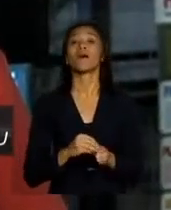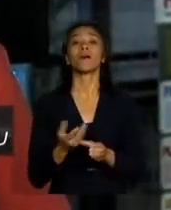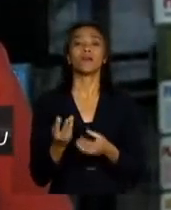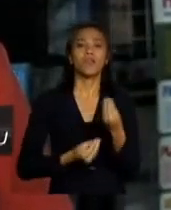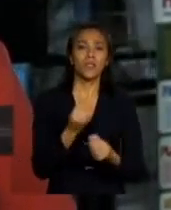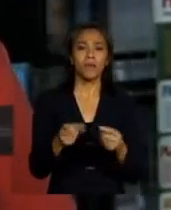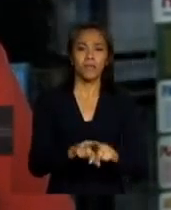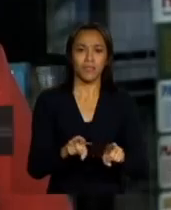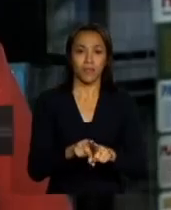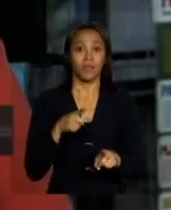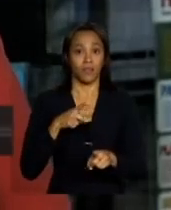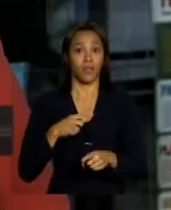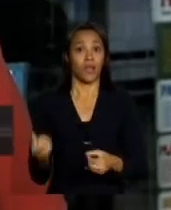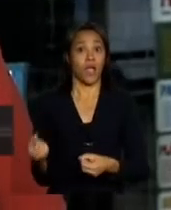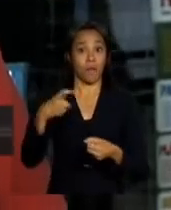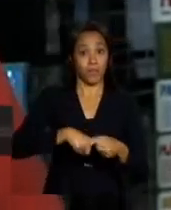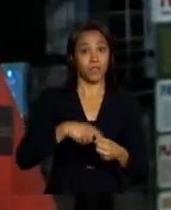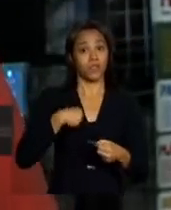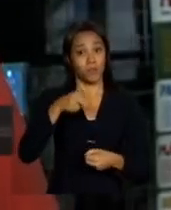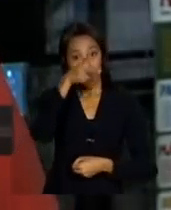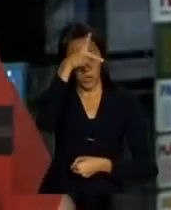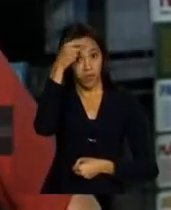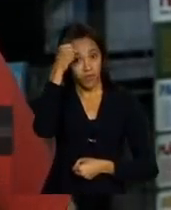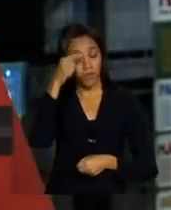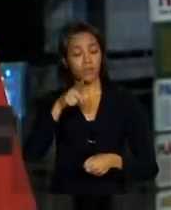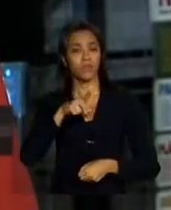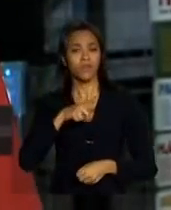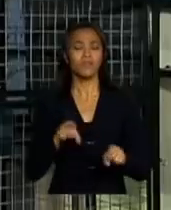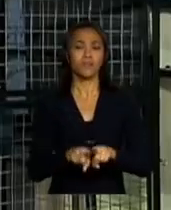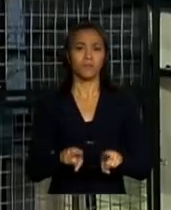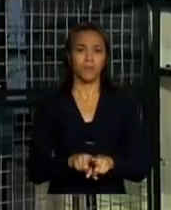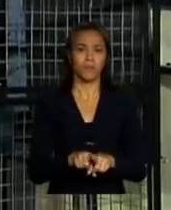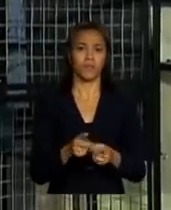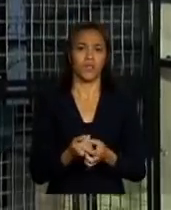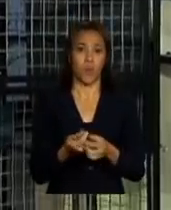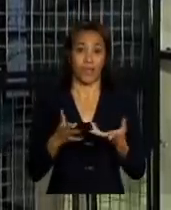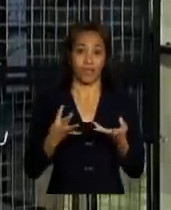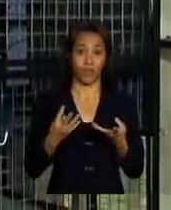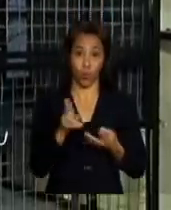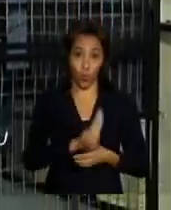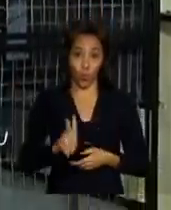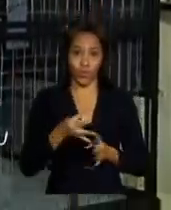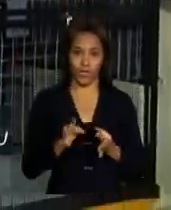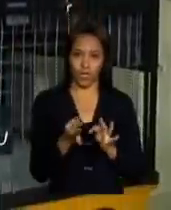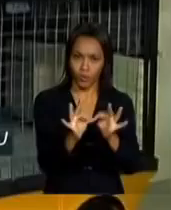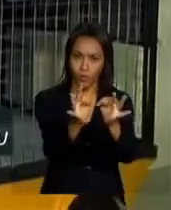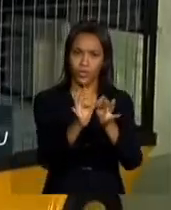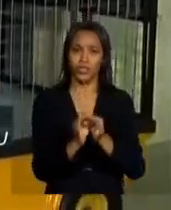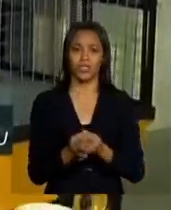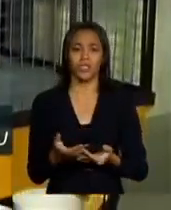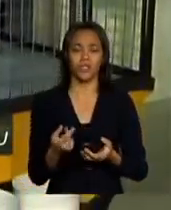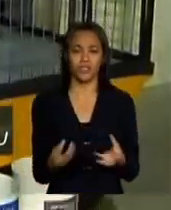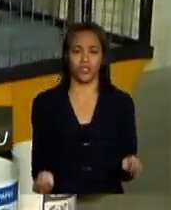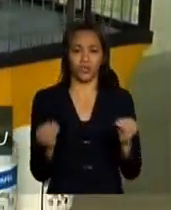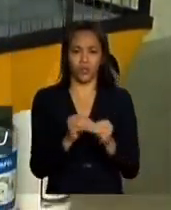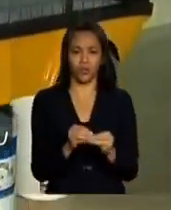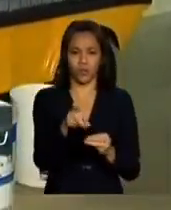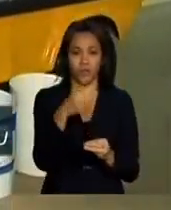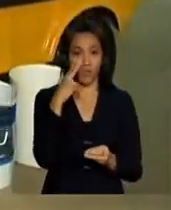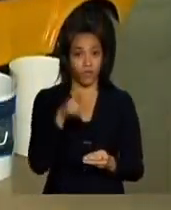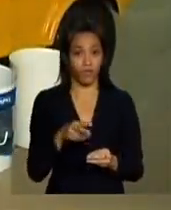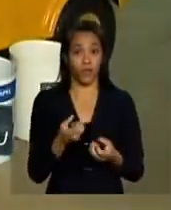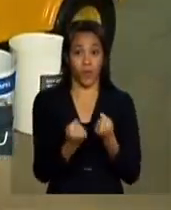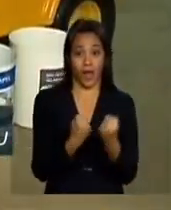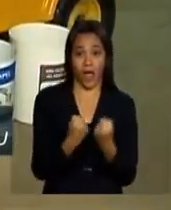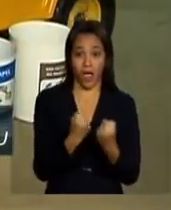barracão, isso em parceria com as prefeituras. E também a gente atua aí com a tecnologia do veículo elétrico integrado então ao carrinho desse